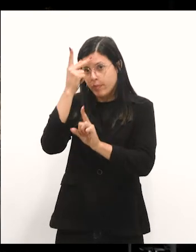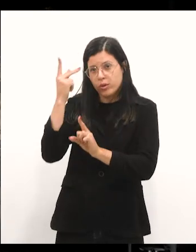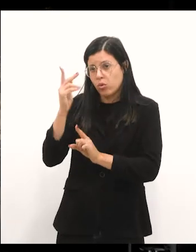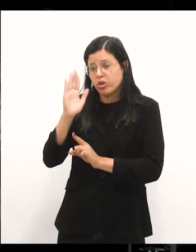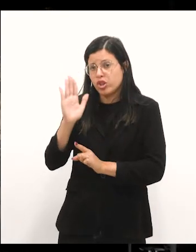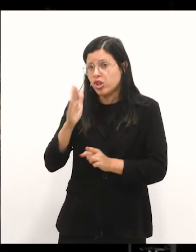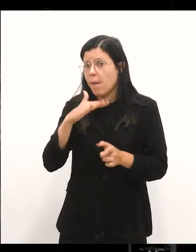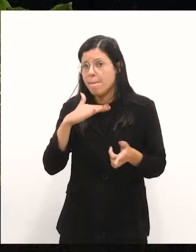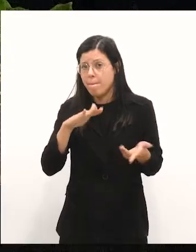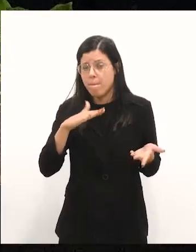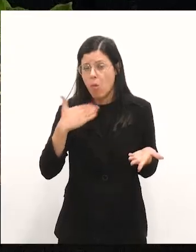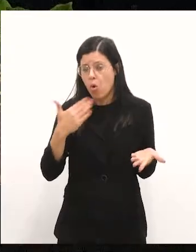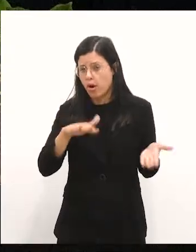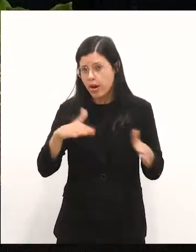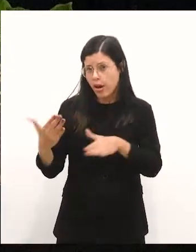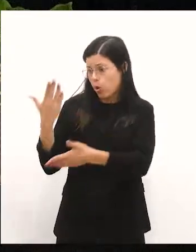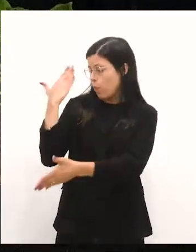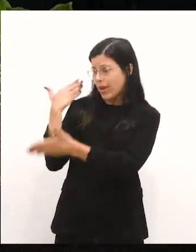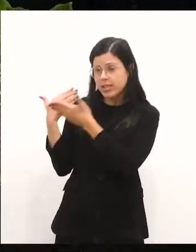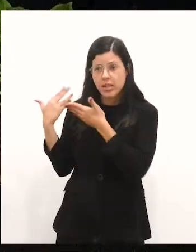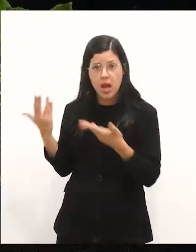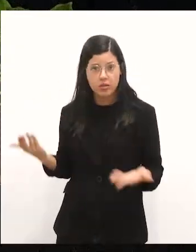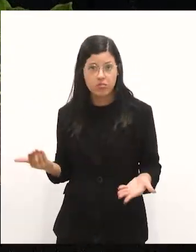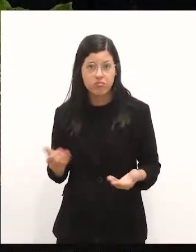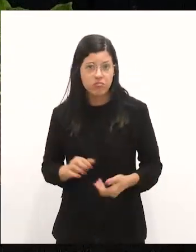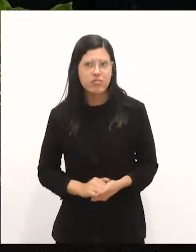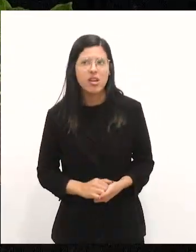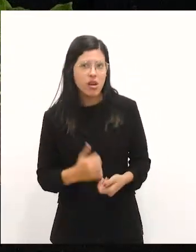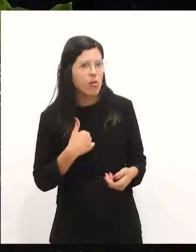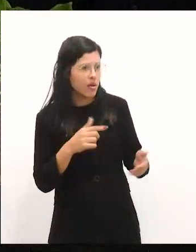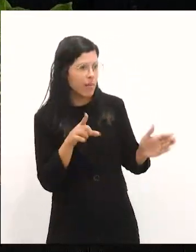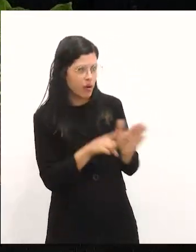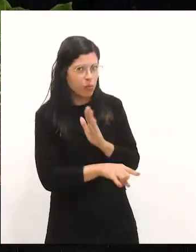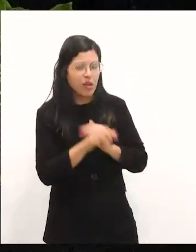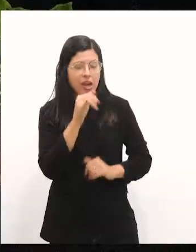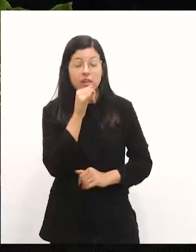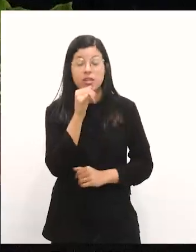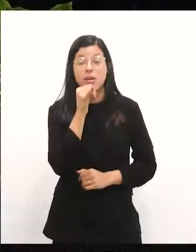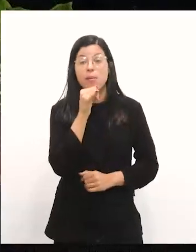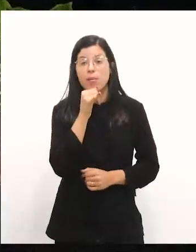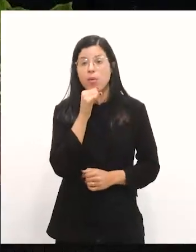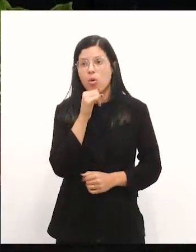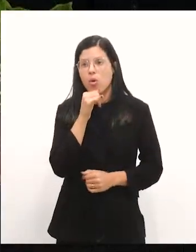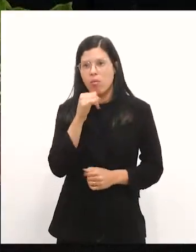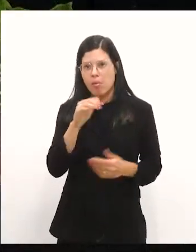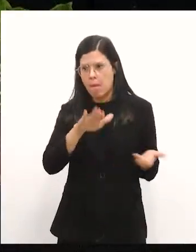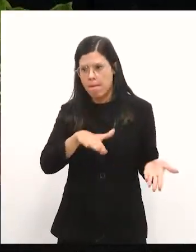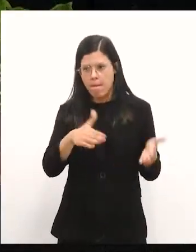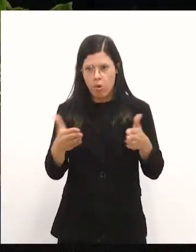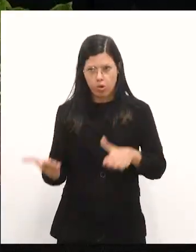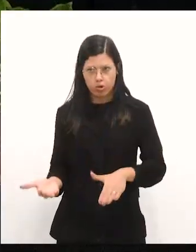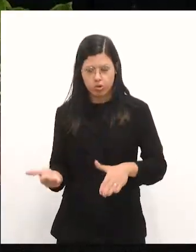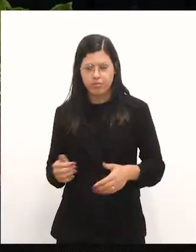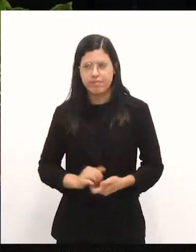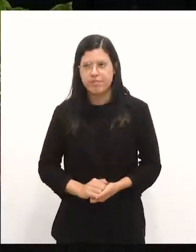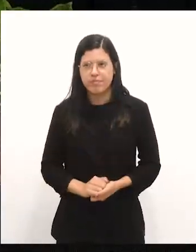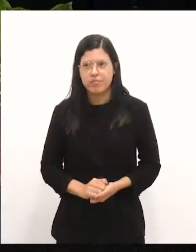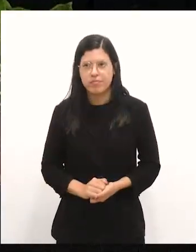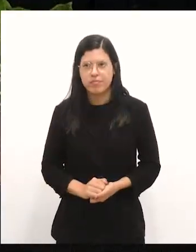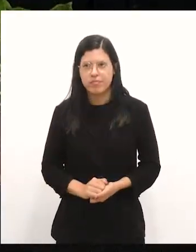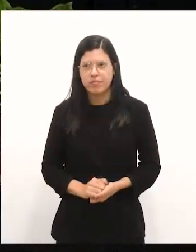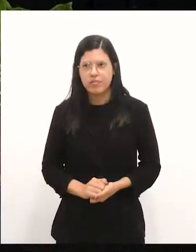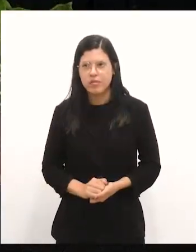nossa frente. Então, eu ia perguntar por isso. É isso. Por exemplo, num caso de uma passagem